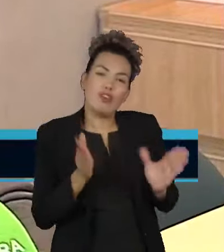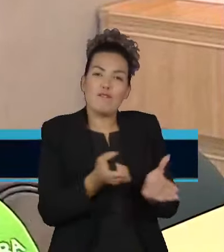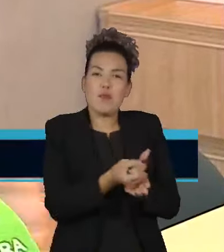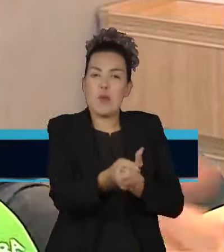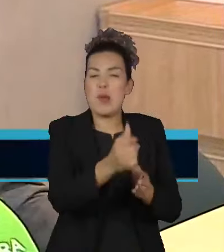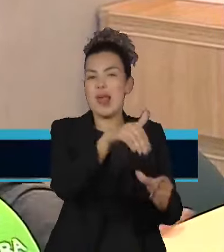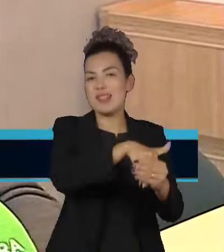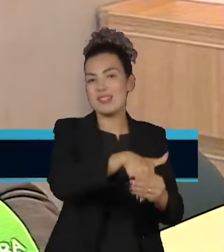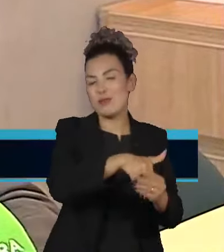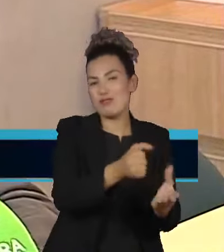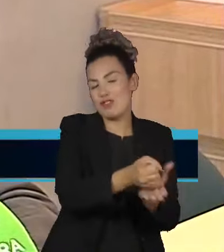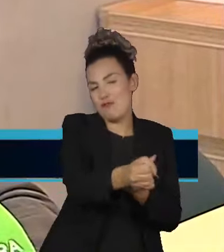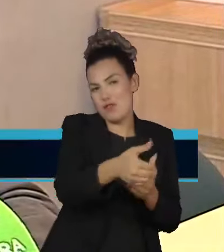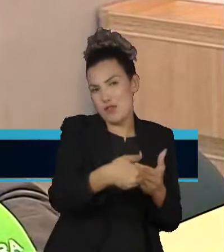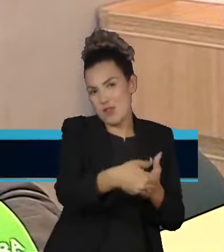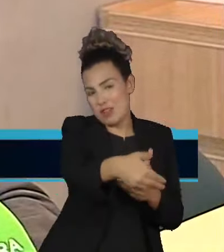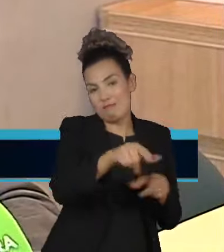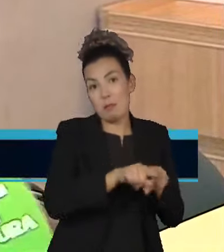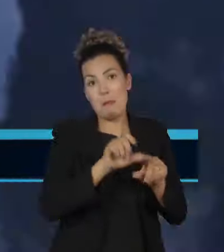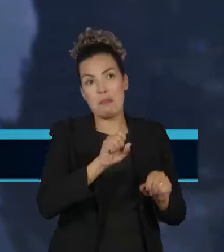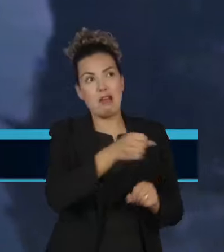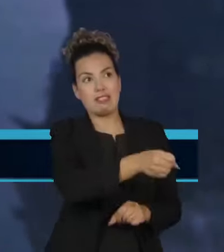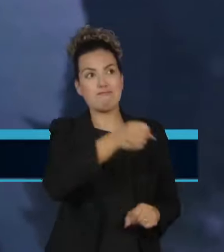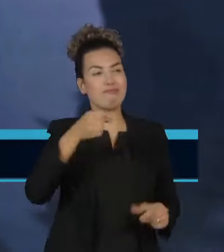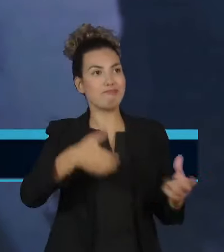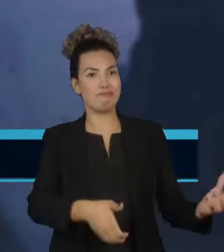tanto as eleições quanto até mesmo a diplomação.